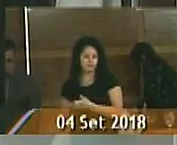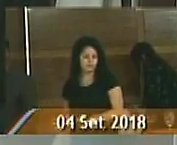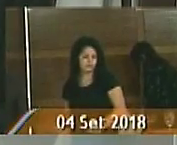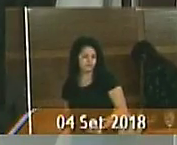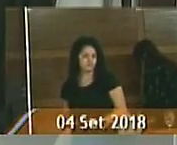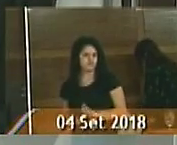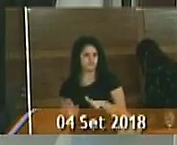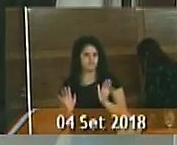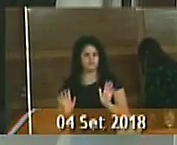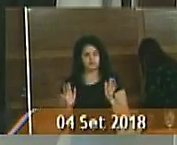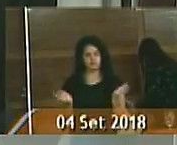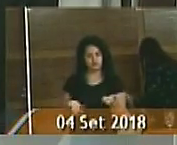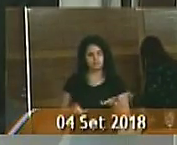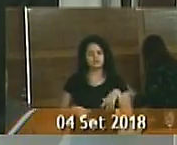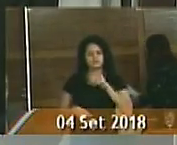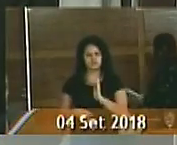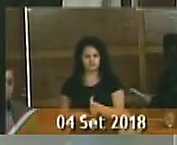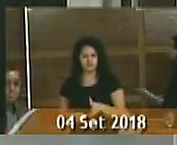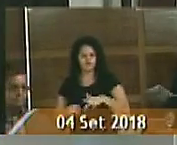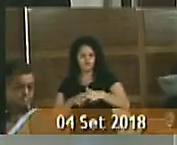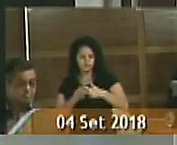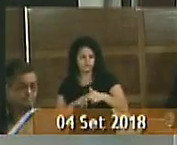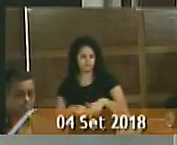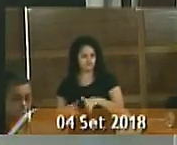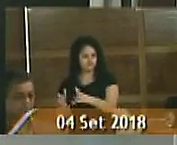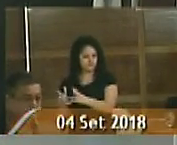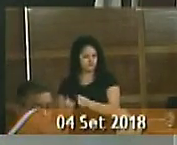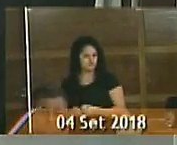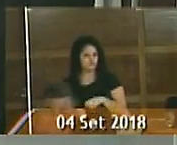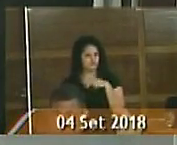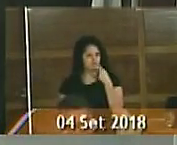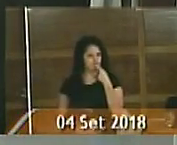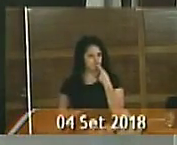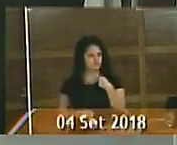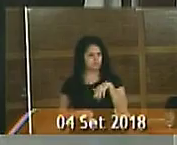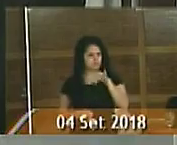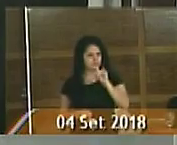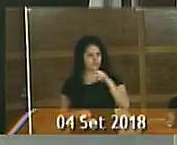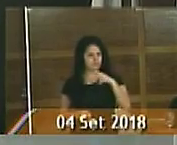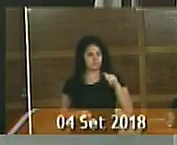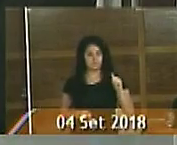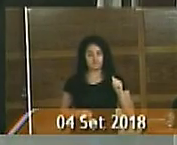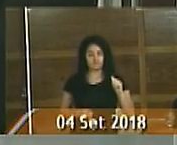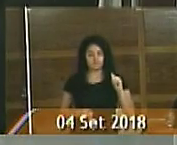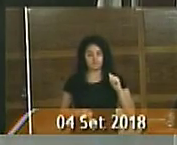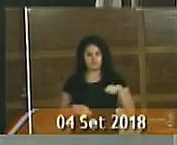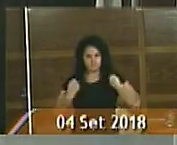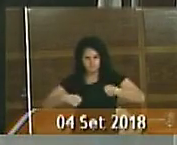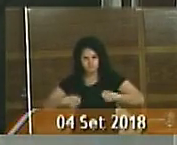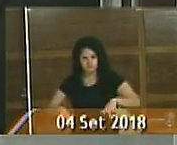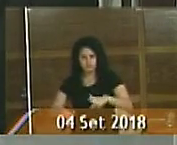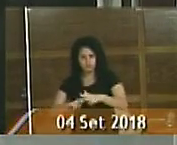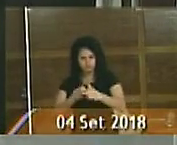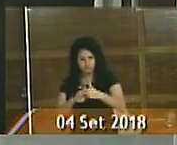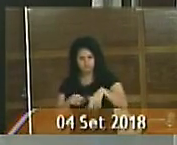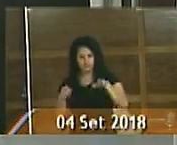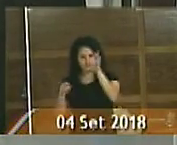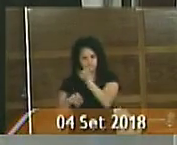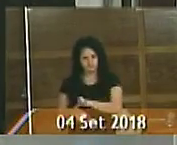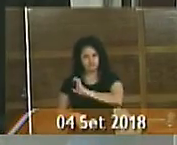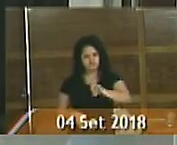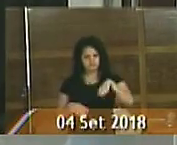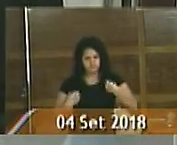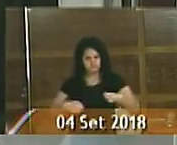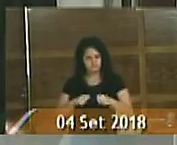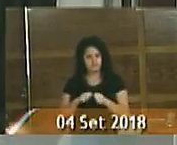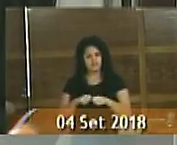lá reformada, entendeu? Pegou o IFAM e falou para o IFAM, precisa reformar essa igreja, a gente precisa fazer. Ah,